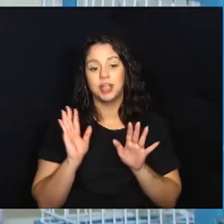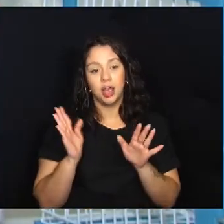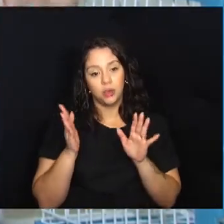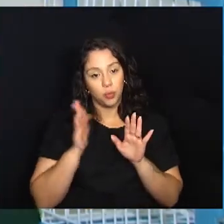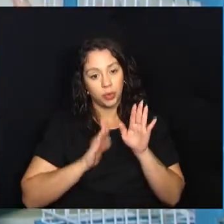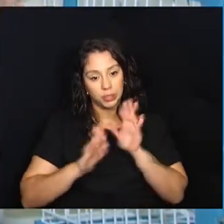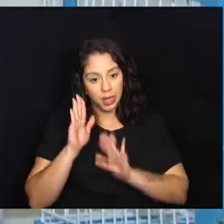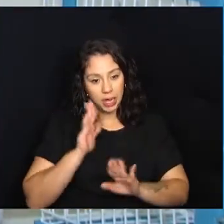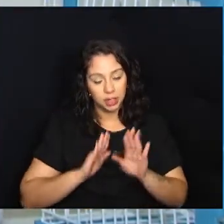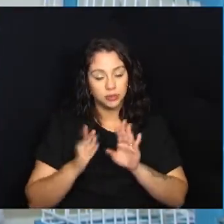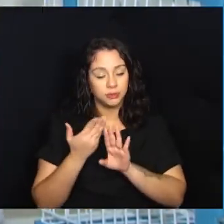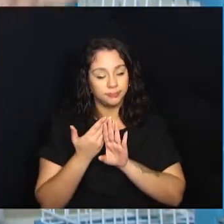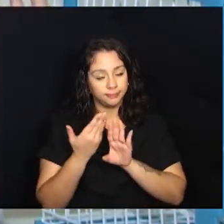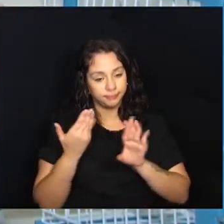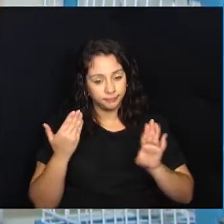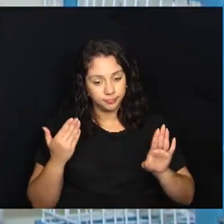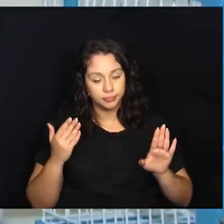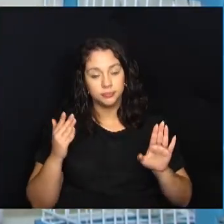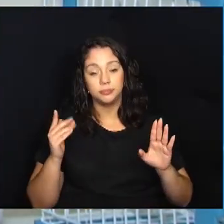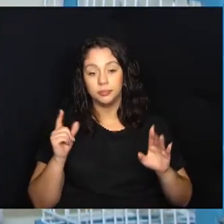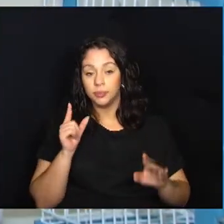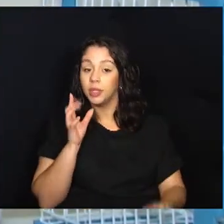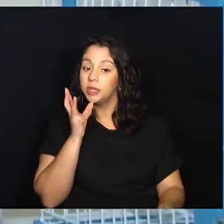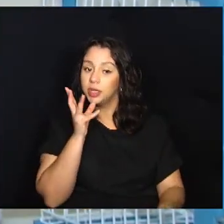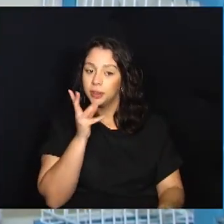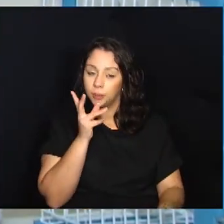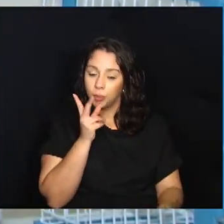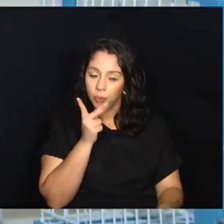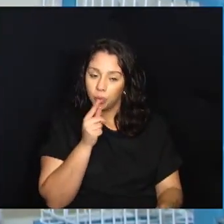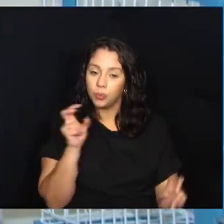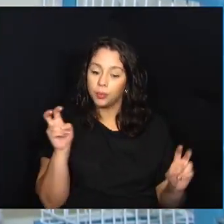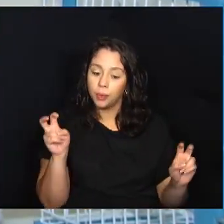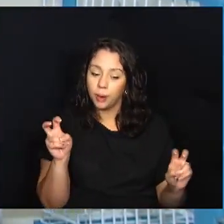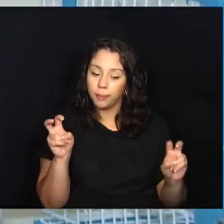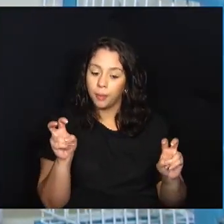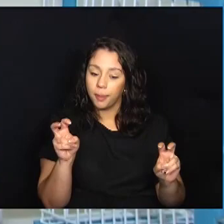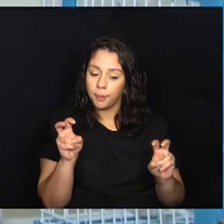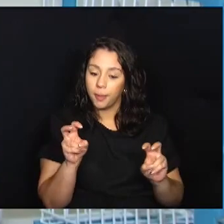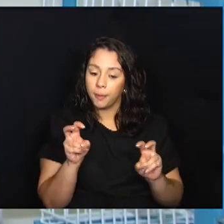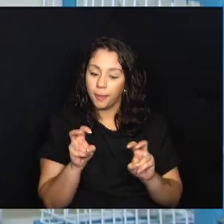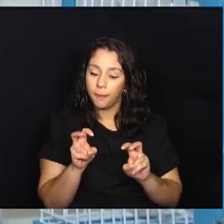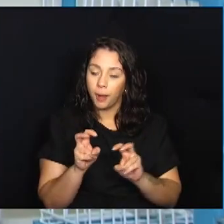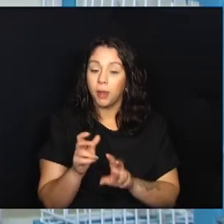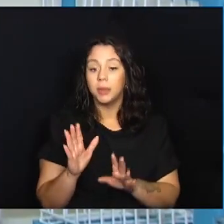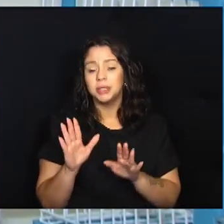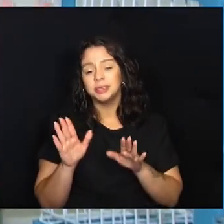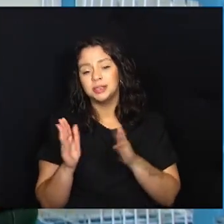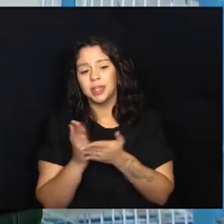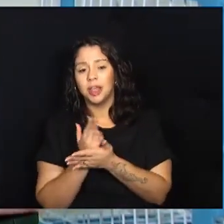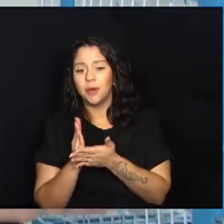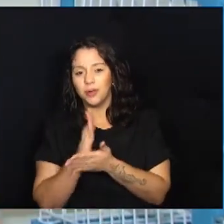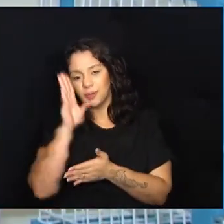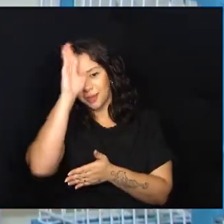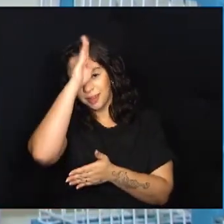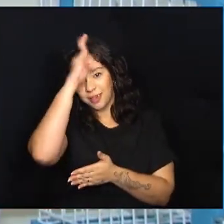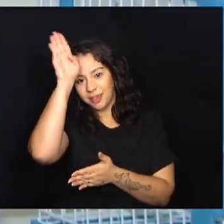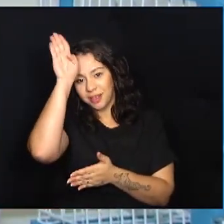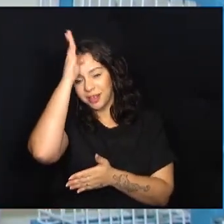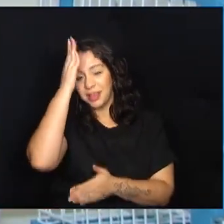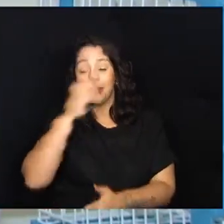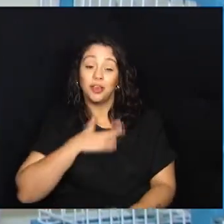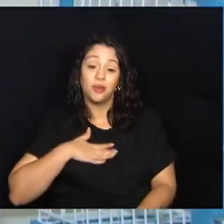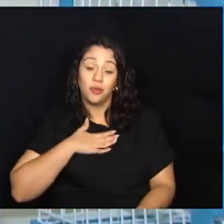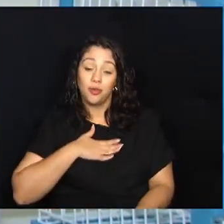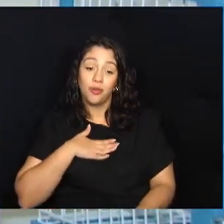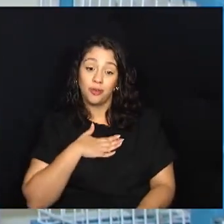todas. A gente fala para aproximar uma da outra para ver como elas vão se comportar. Mas tem aves que nasceram para viver sozinhas, que às vezes